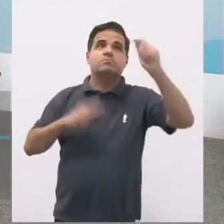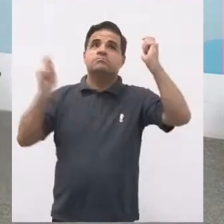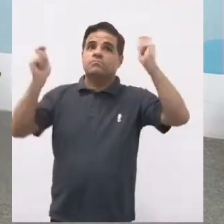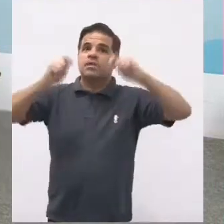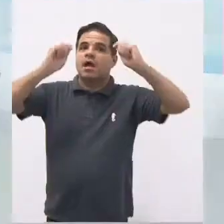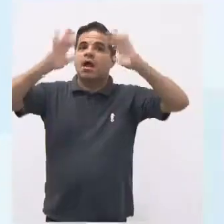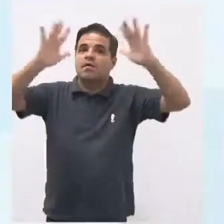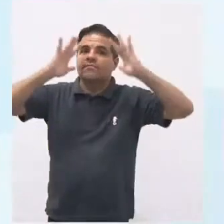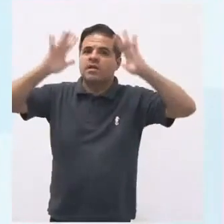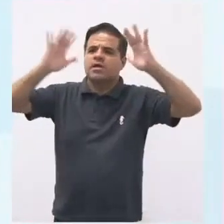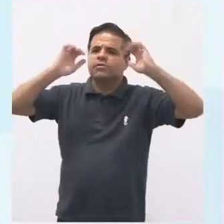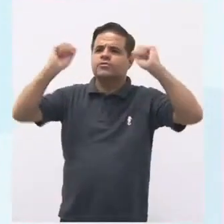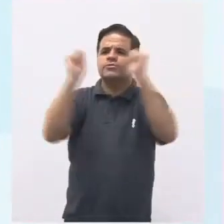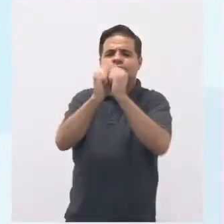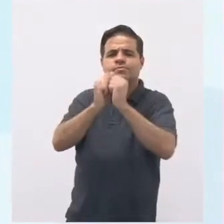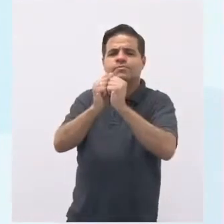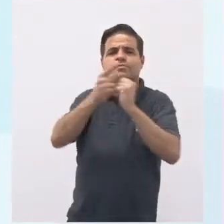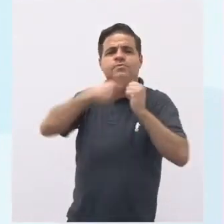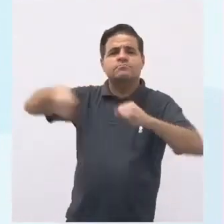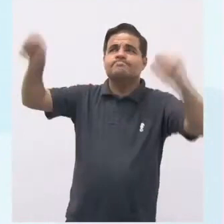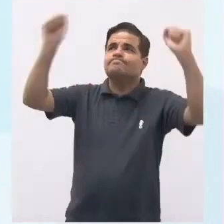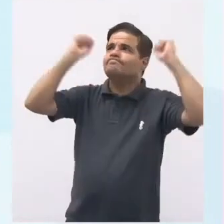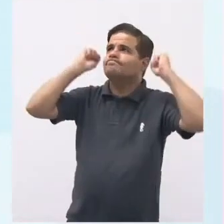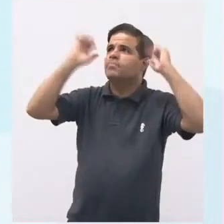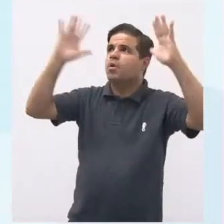refletir junto, para a gente pensar.